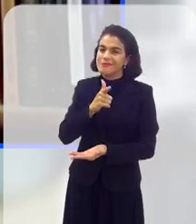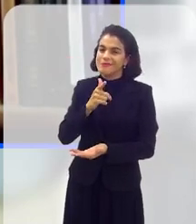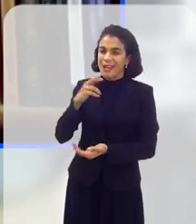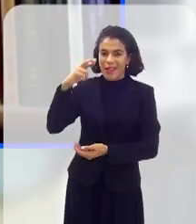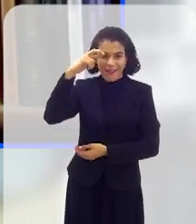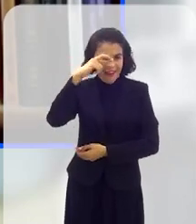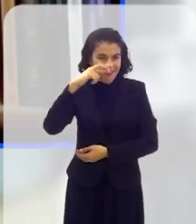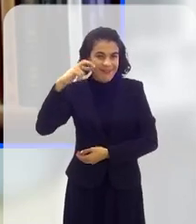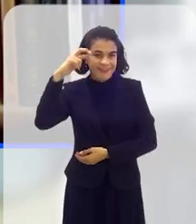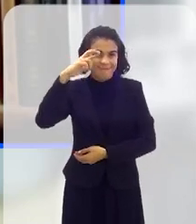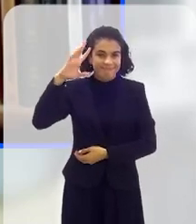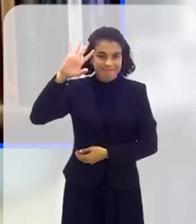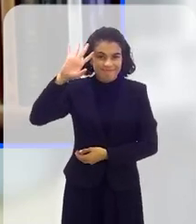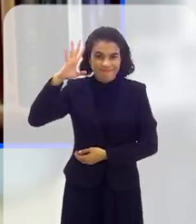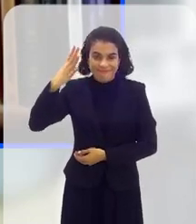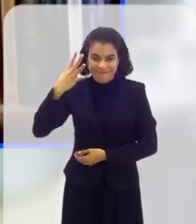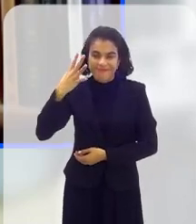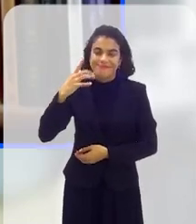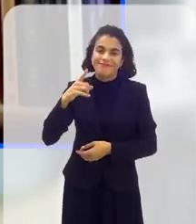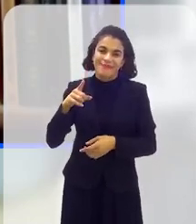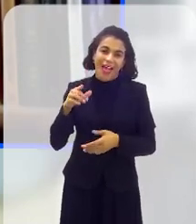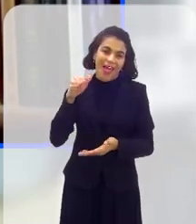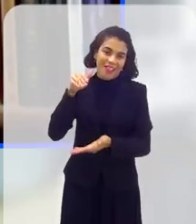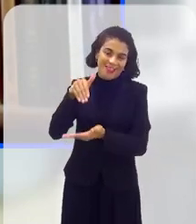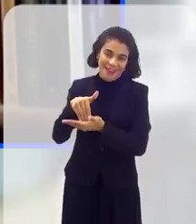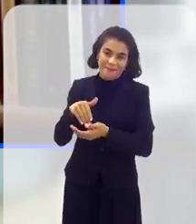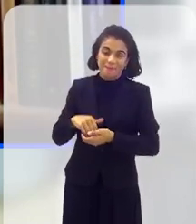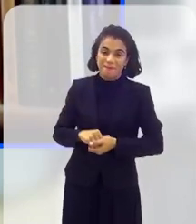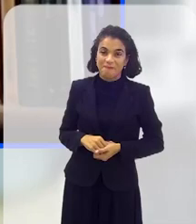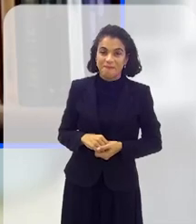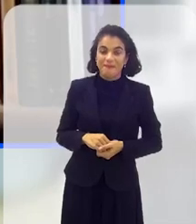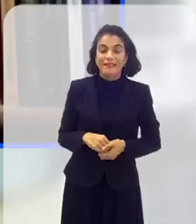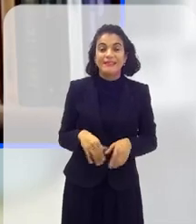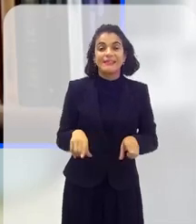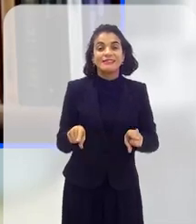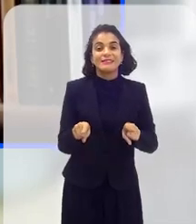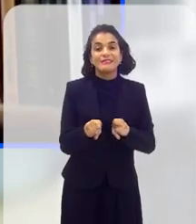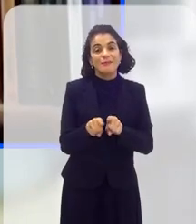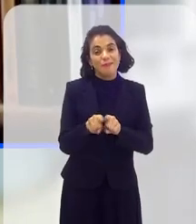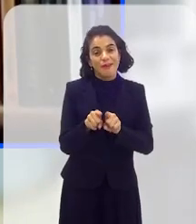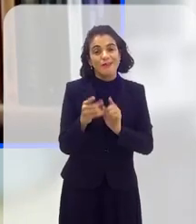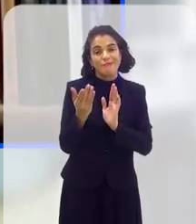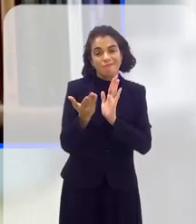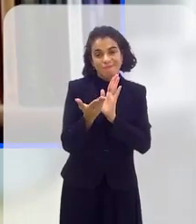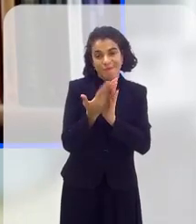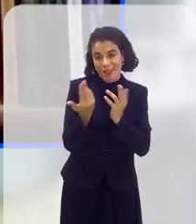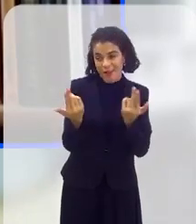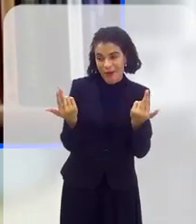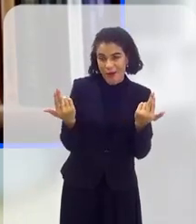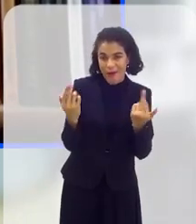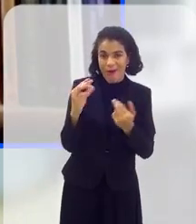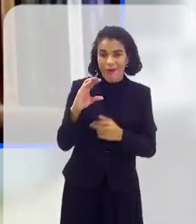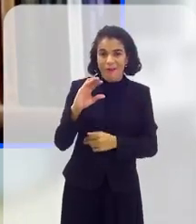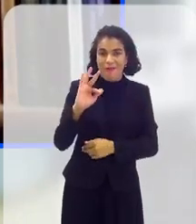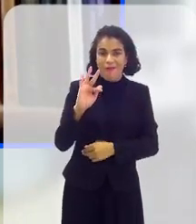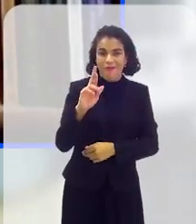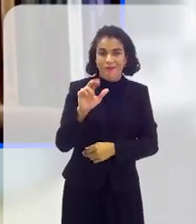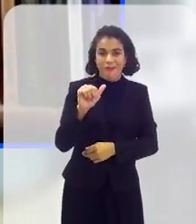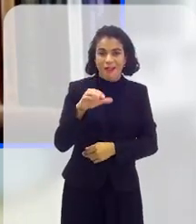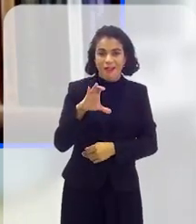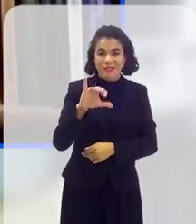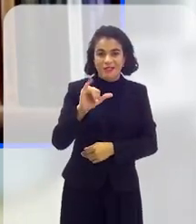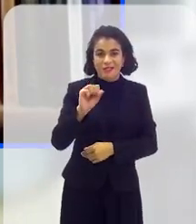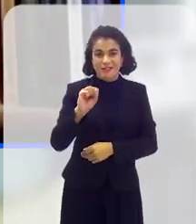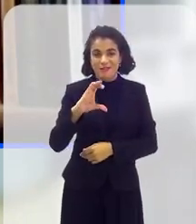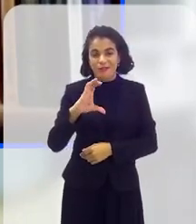ele consegue conduzir a investigação, né, até o final. E isso, como na obra do Francisco,